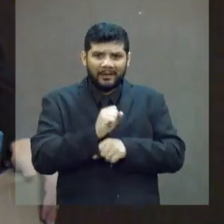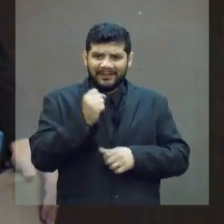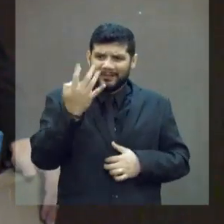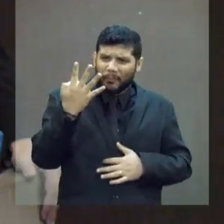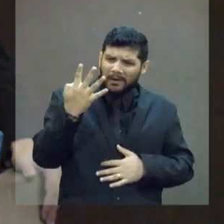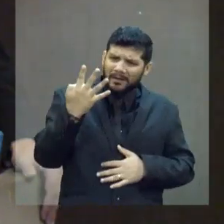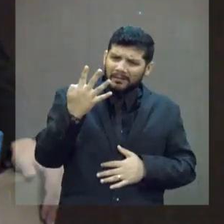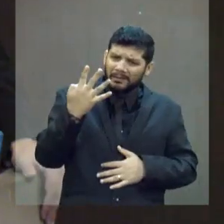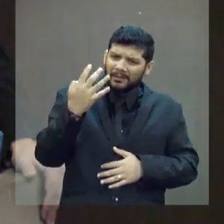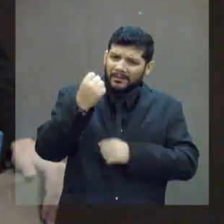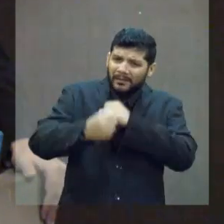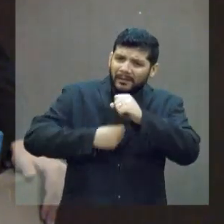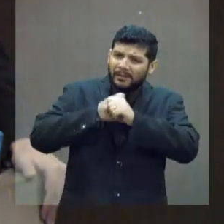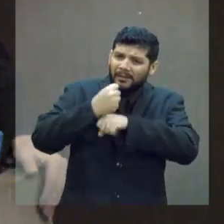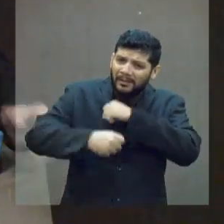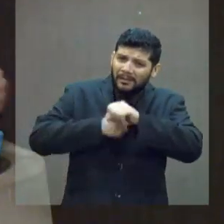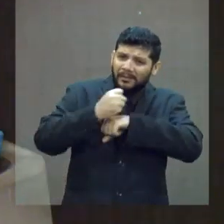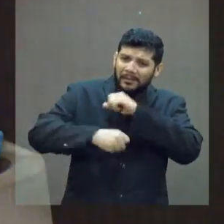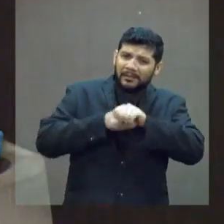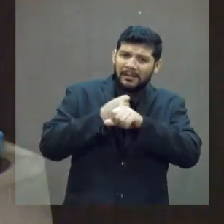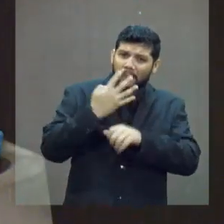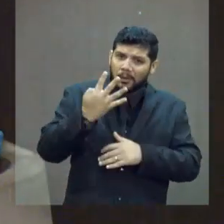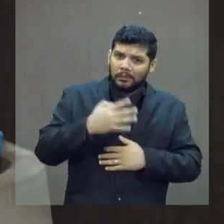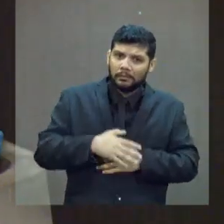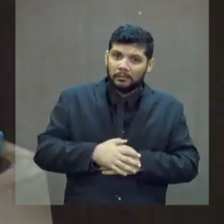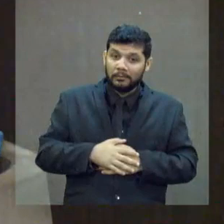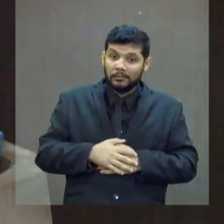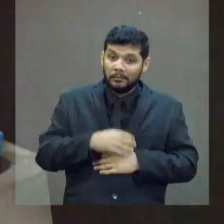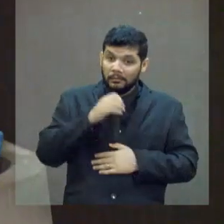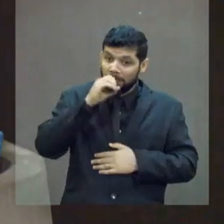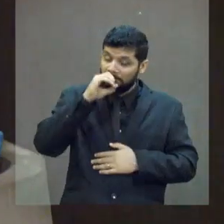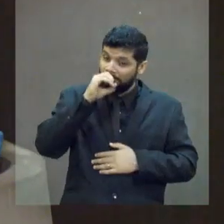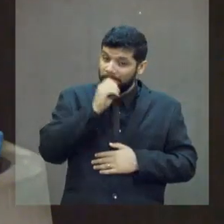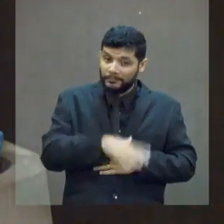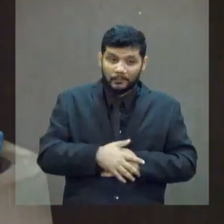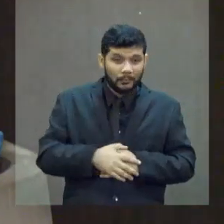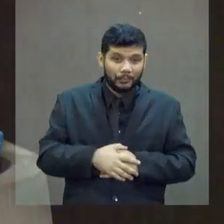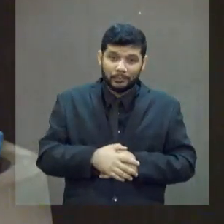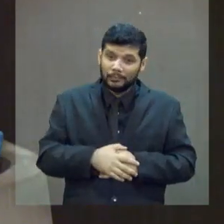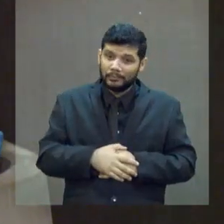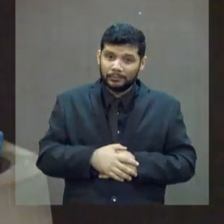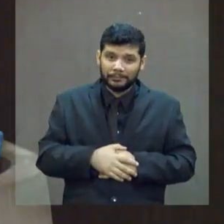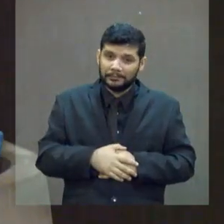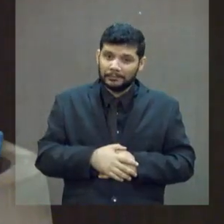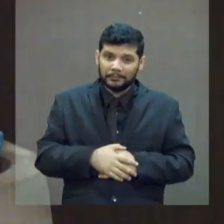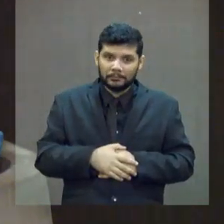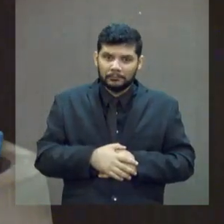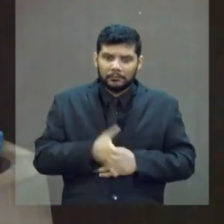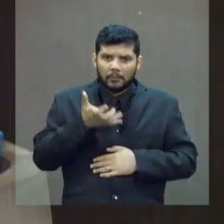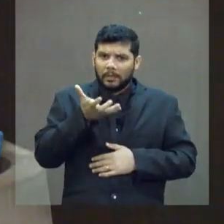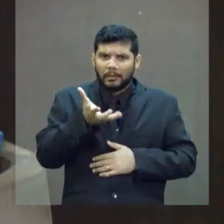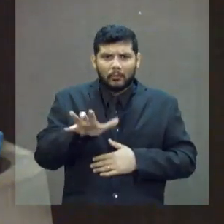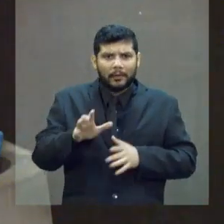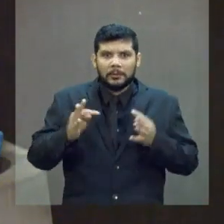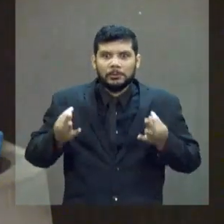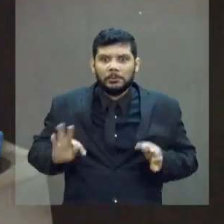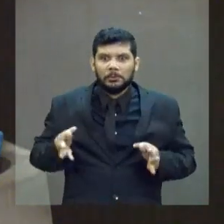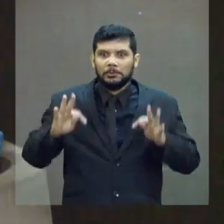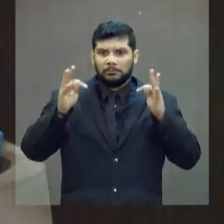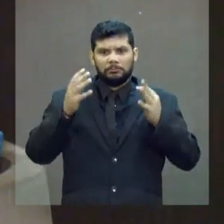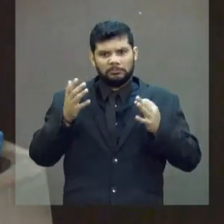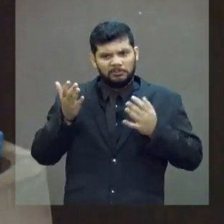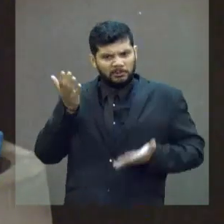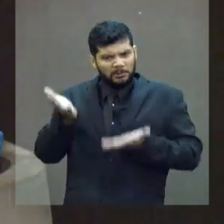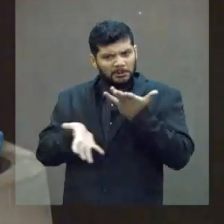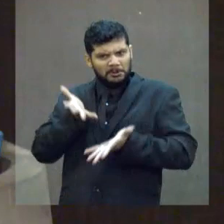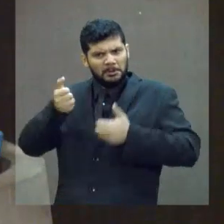Isso é absurdo. Isso é aviltante à dignidade humana. Não estou falando de altas tecnologias, tratamentos custosos,